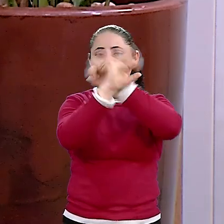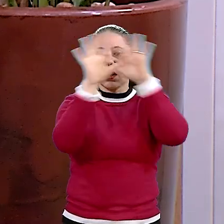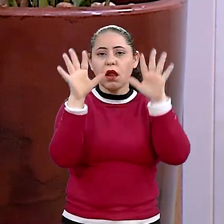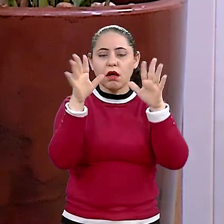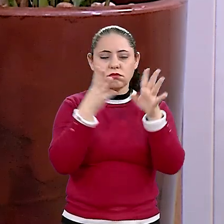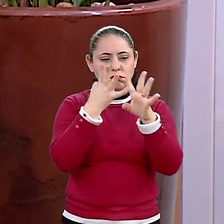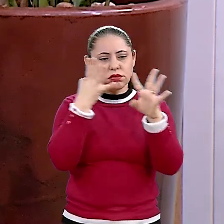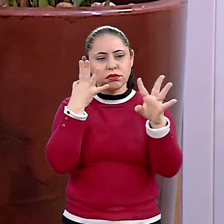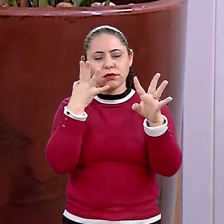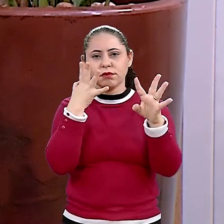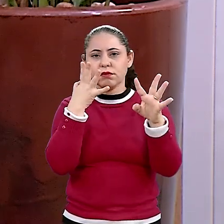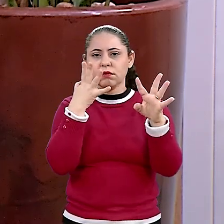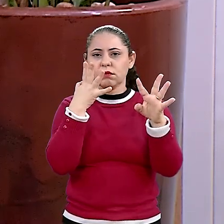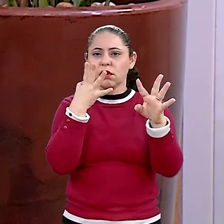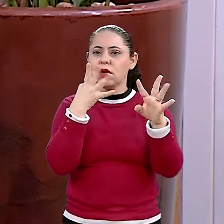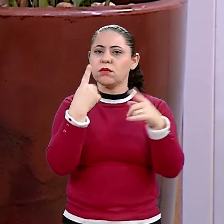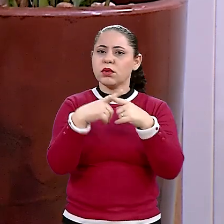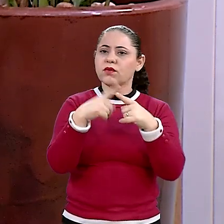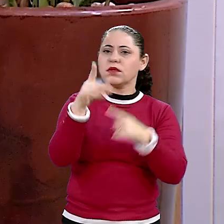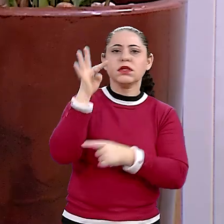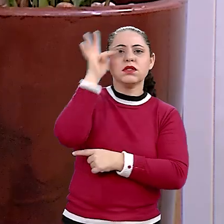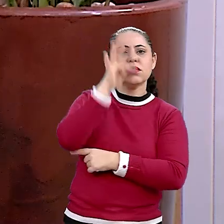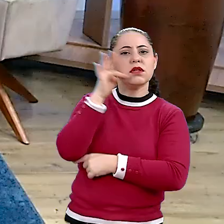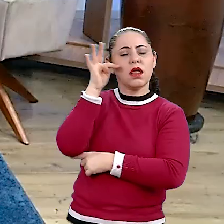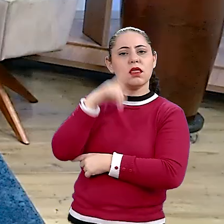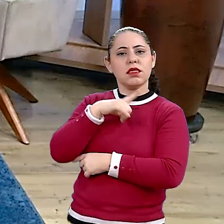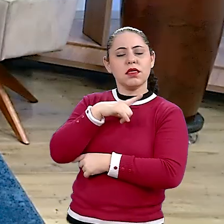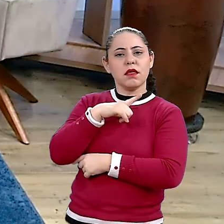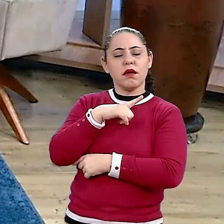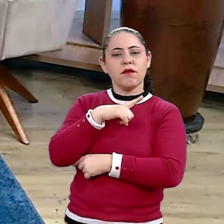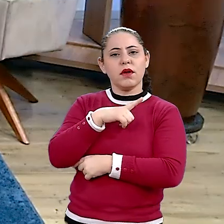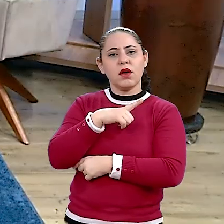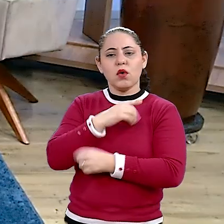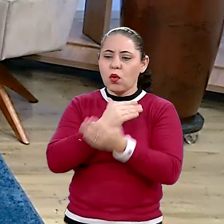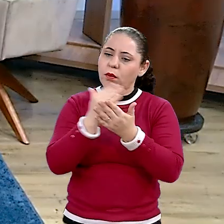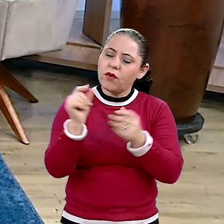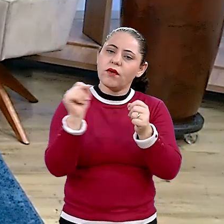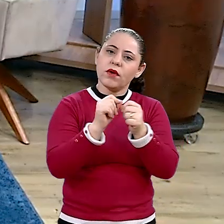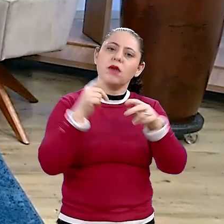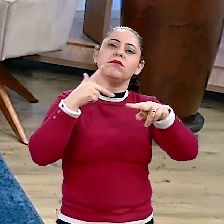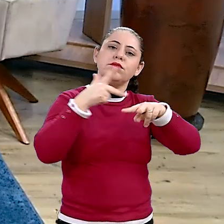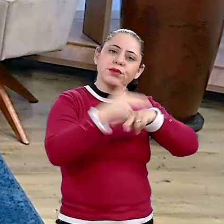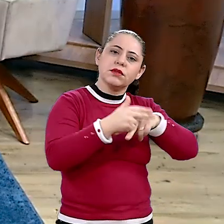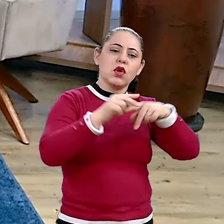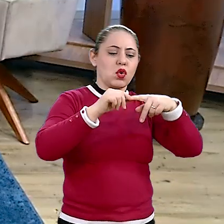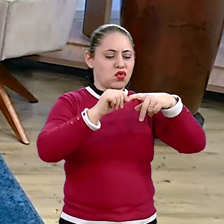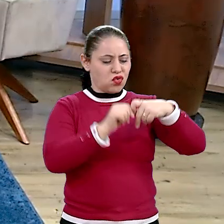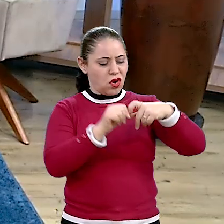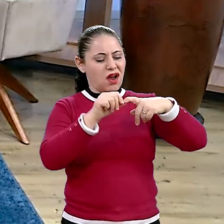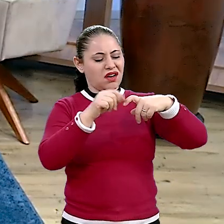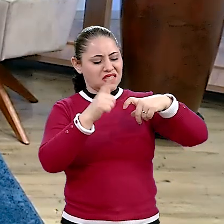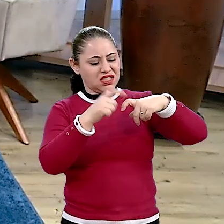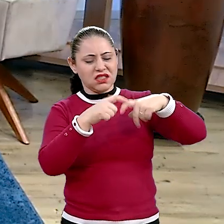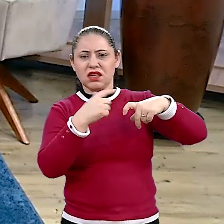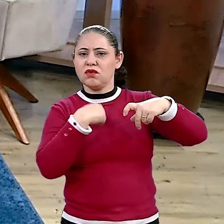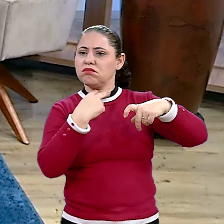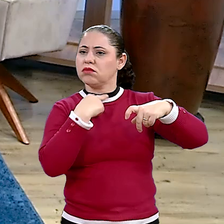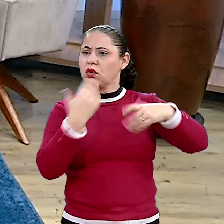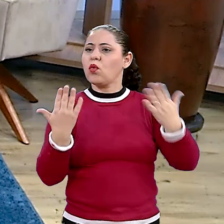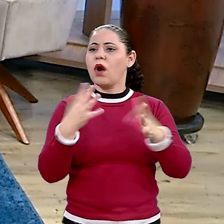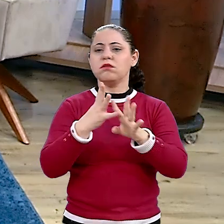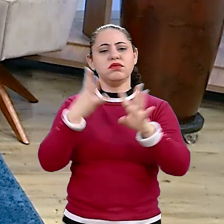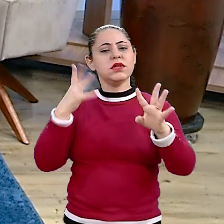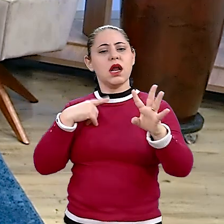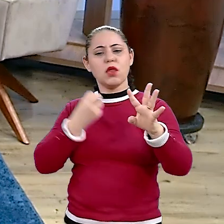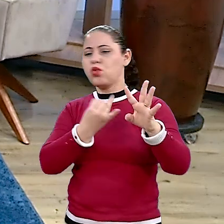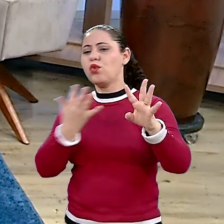regulação? Por que você, Thiago, que deu entrada num procedimento para fazer uma cirurgia de joelho, não pode saber qual é a sua